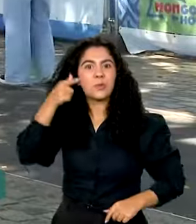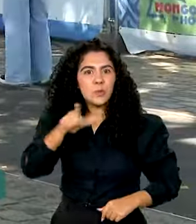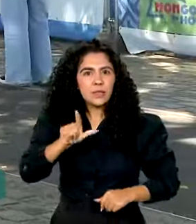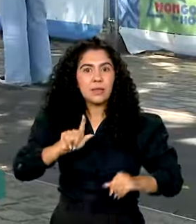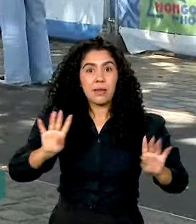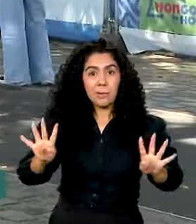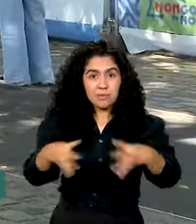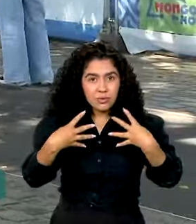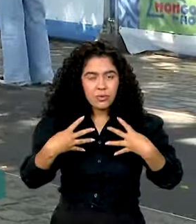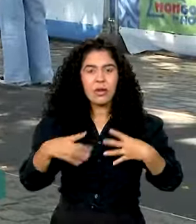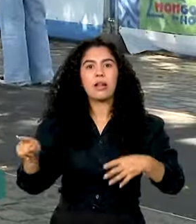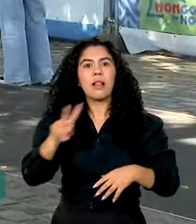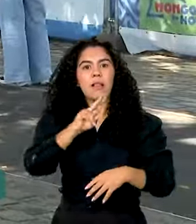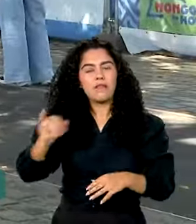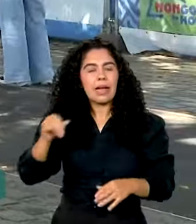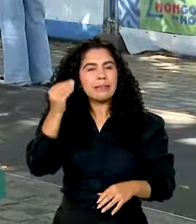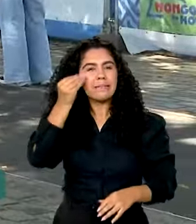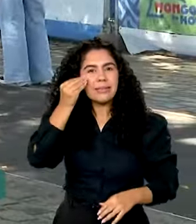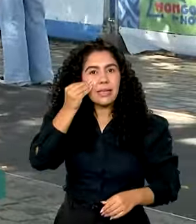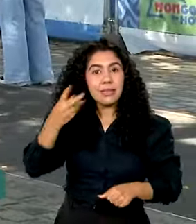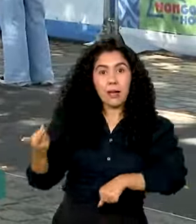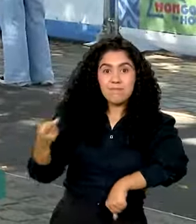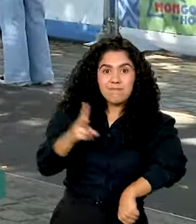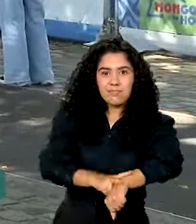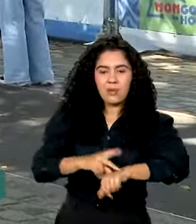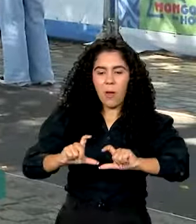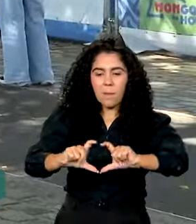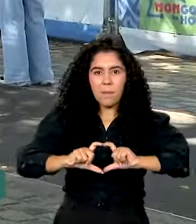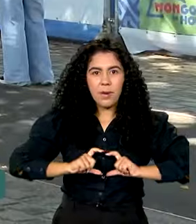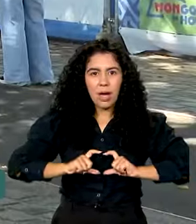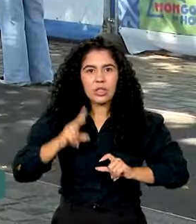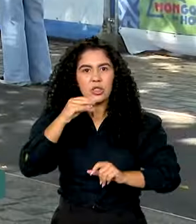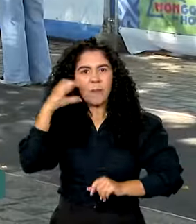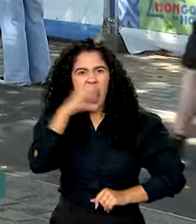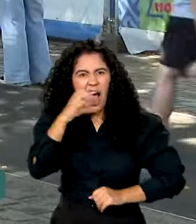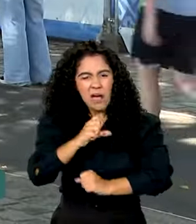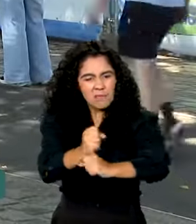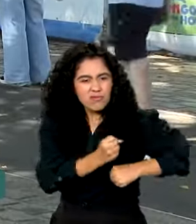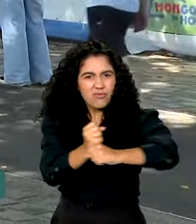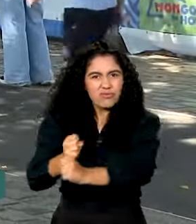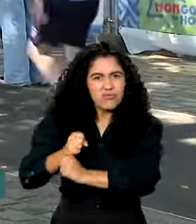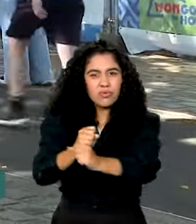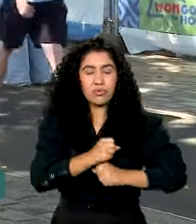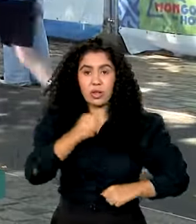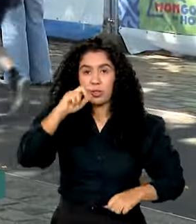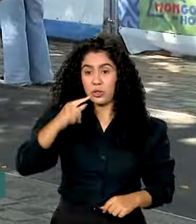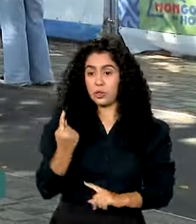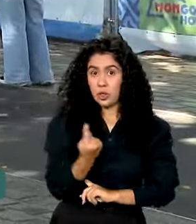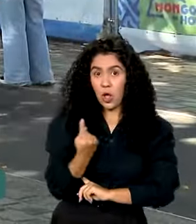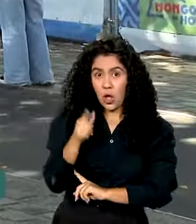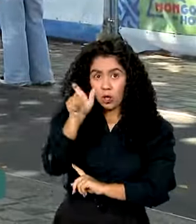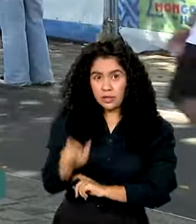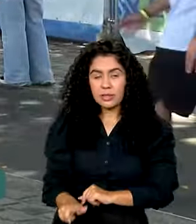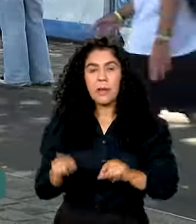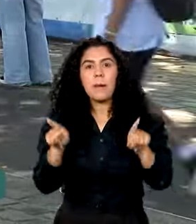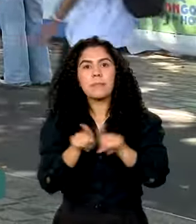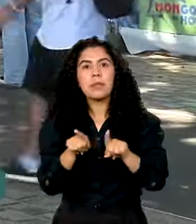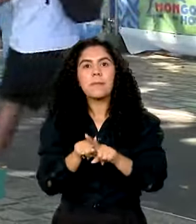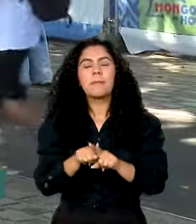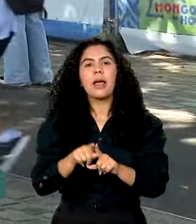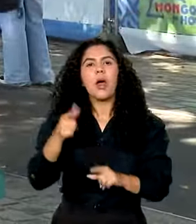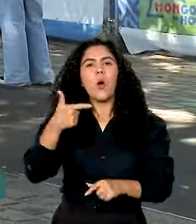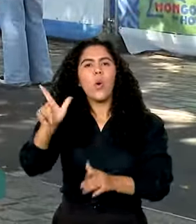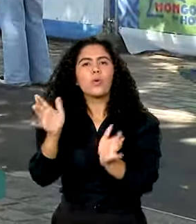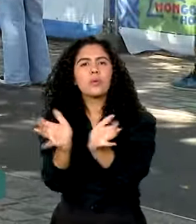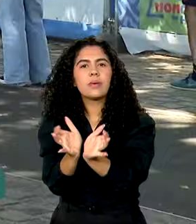vai lutar hoje pelo bicampeonato olímpico na categoria velocidade, prova individual. Já na categoria C2, que é